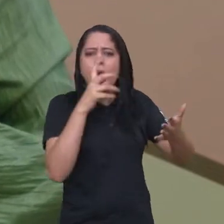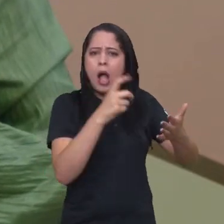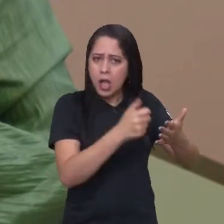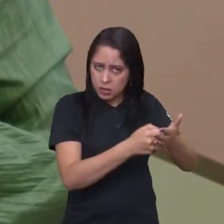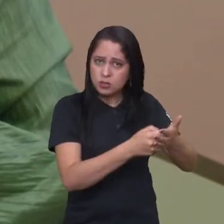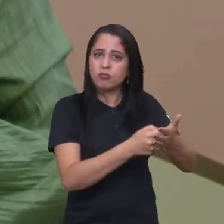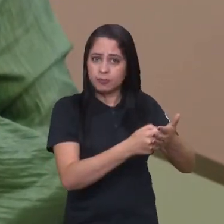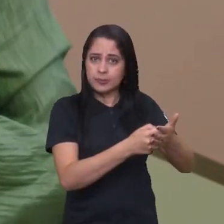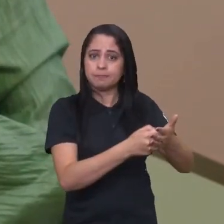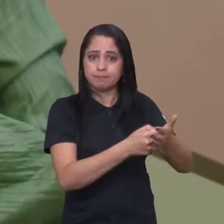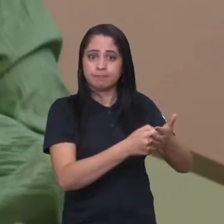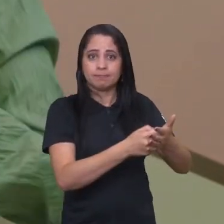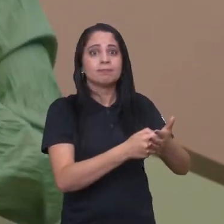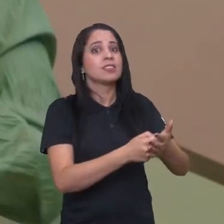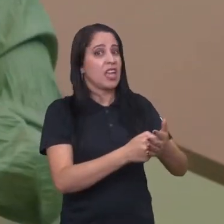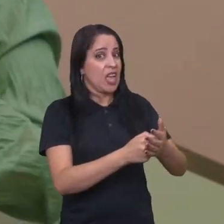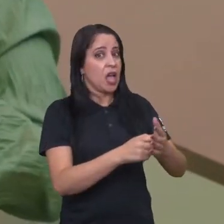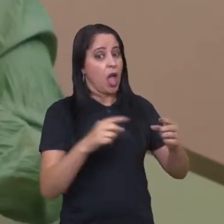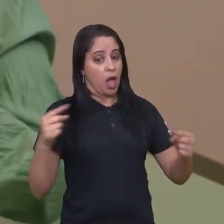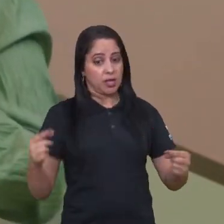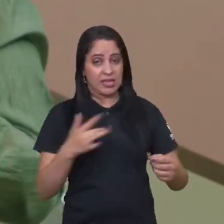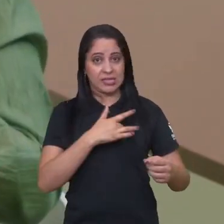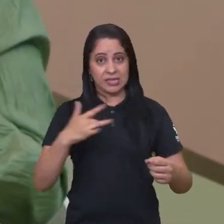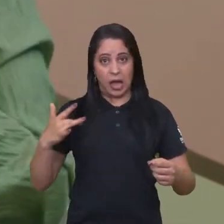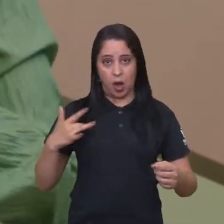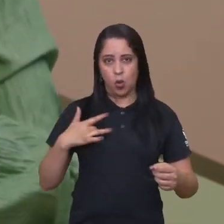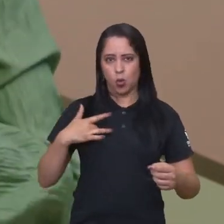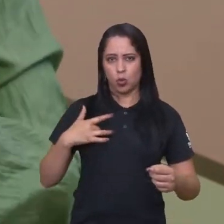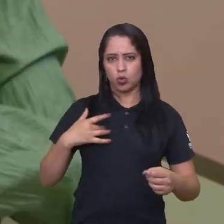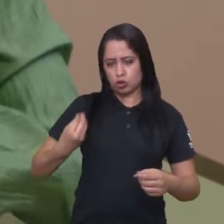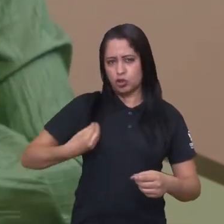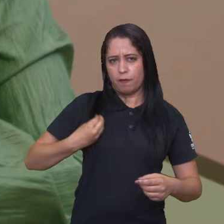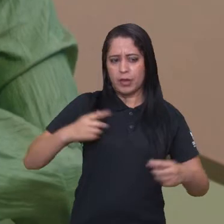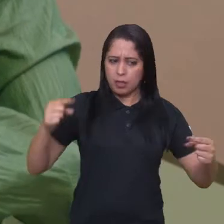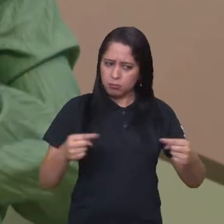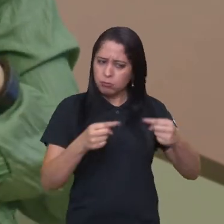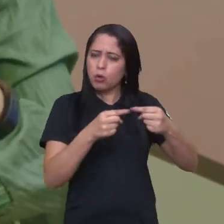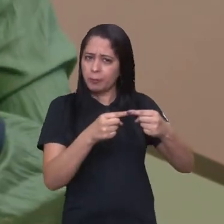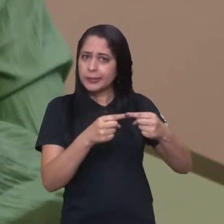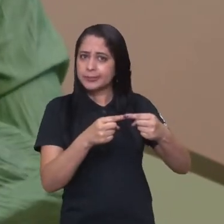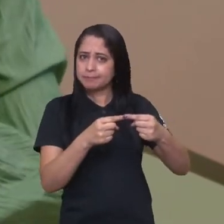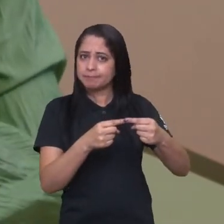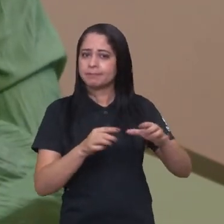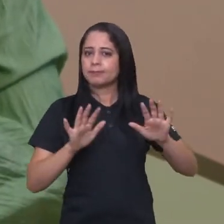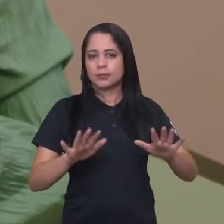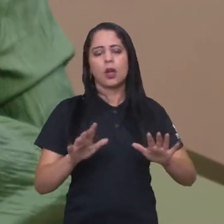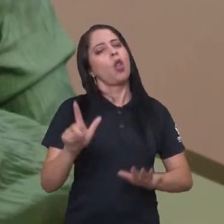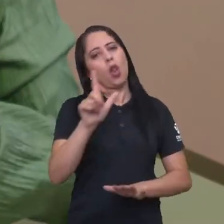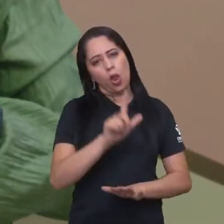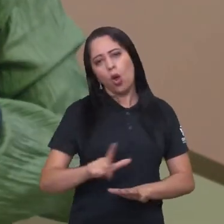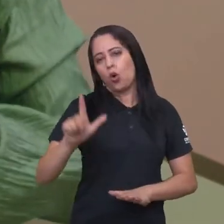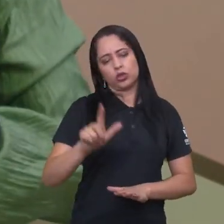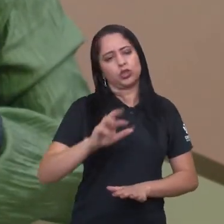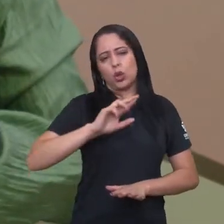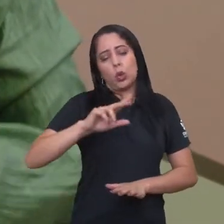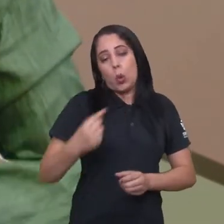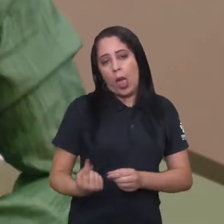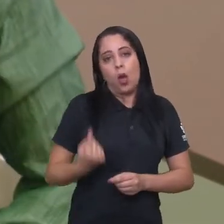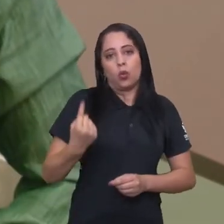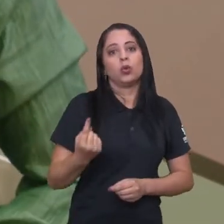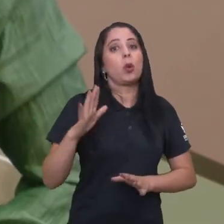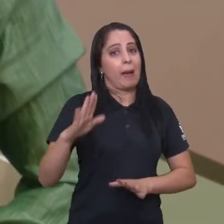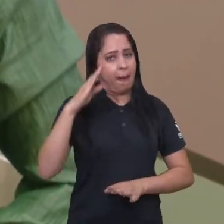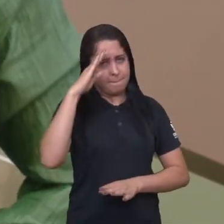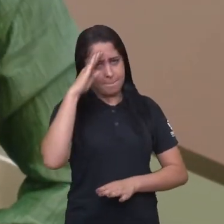gente é criança, né? Então, ou seja, na nossa agenda tem o horário do médico, horário da escola, horário dos nossos afazeres. Mas eu falo que no livro O Poder da Ação do